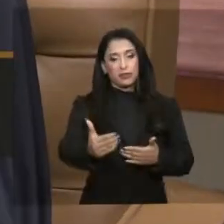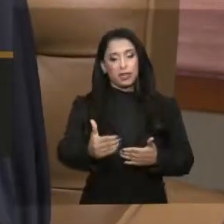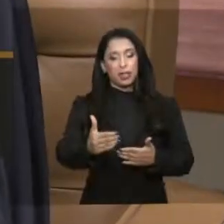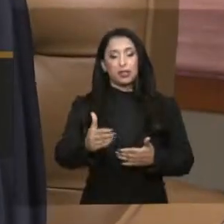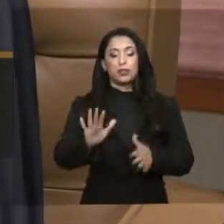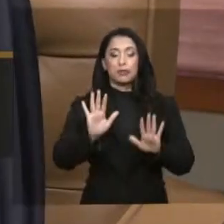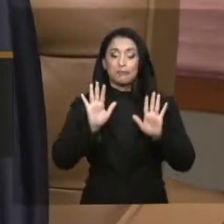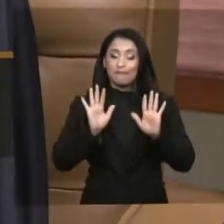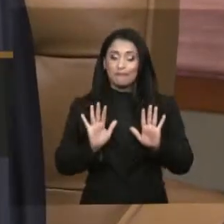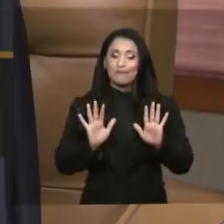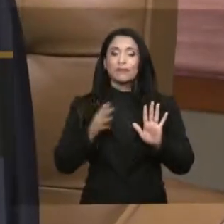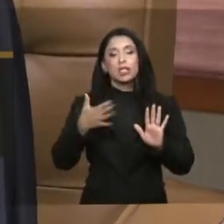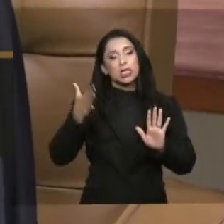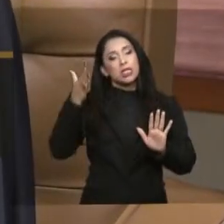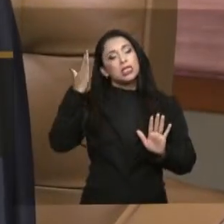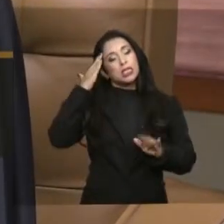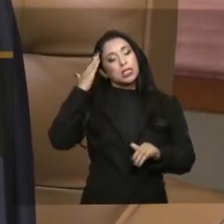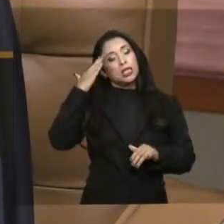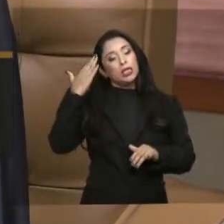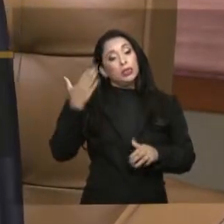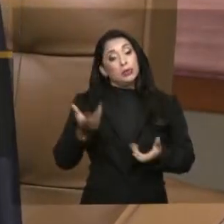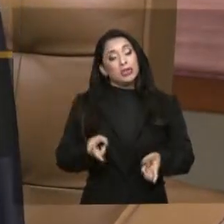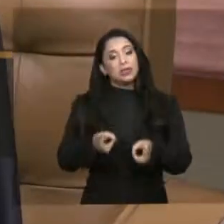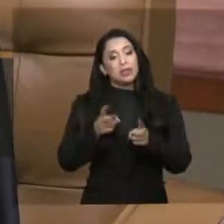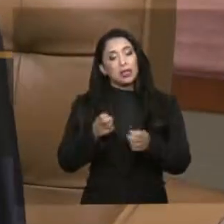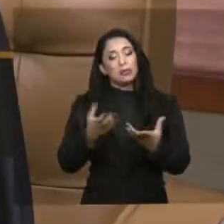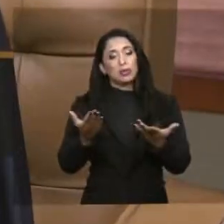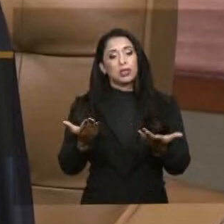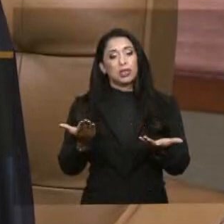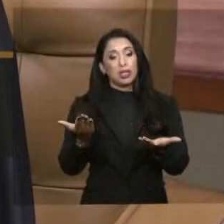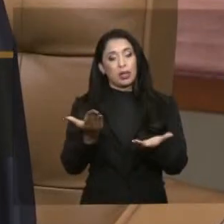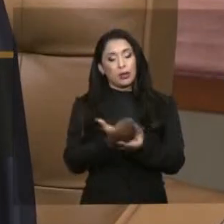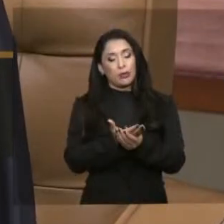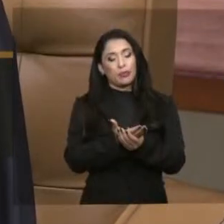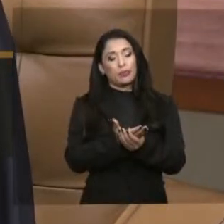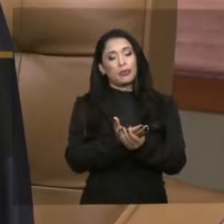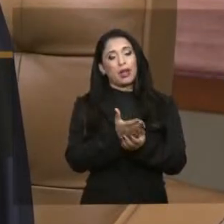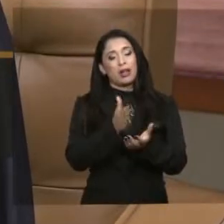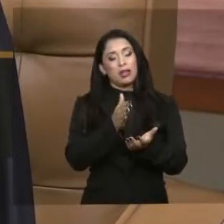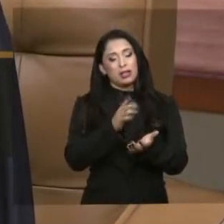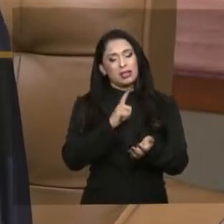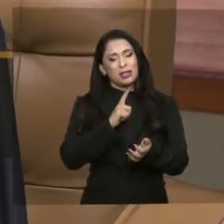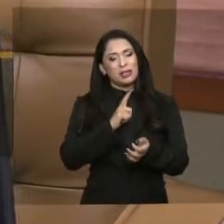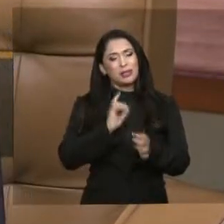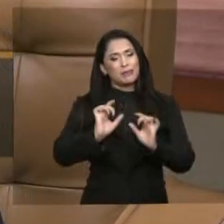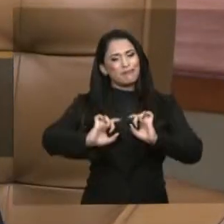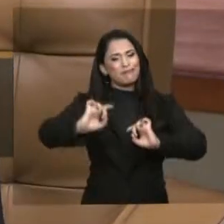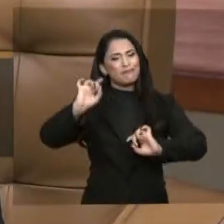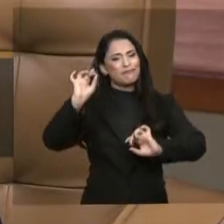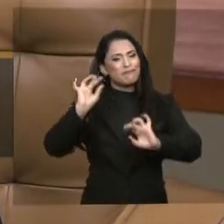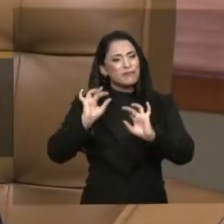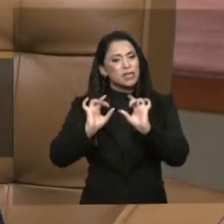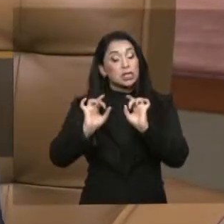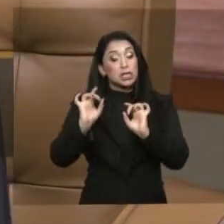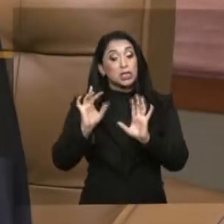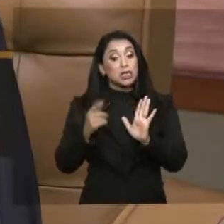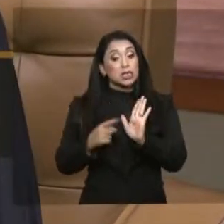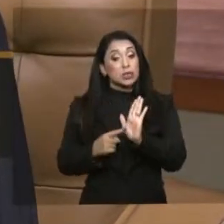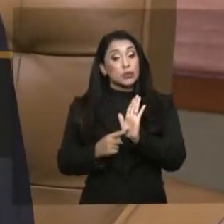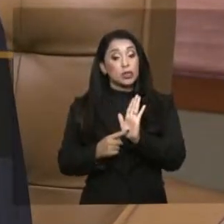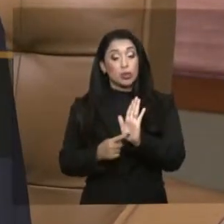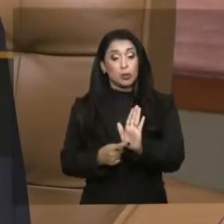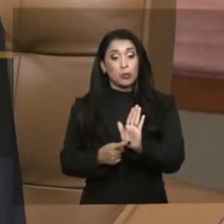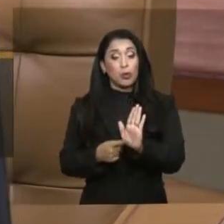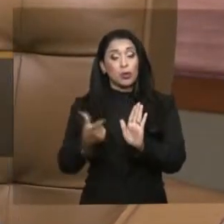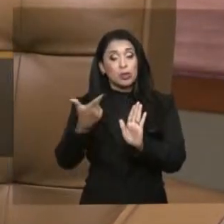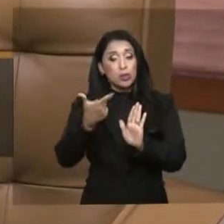aprofundado. Mas eu reconheço que é um caso muito peculiar e que revela até uma